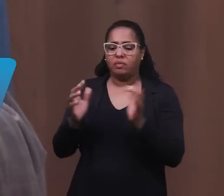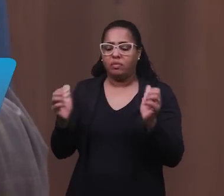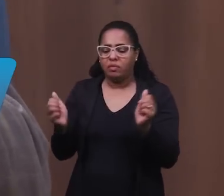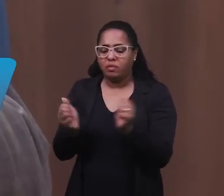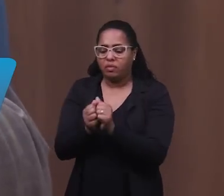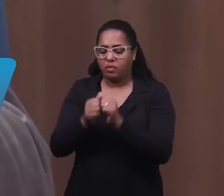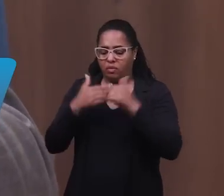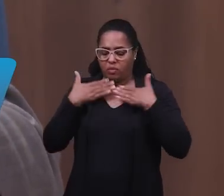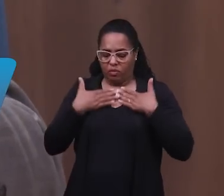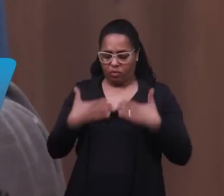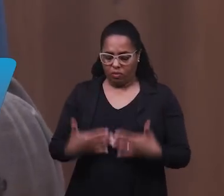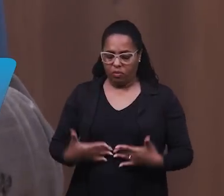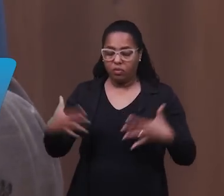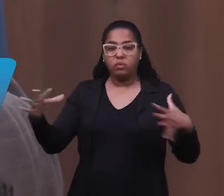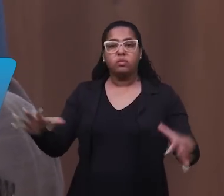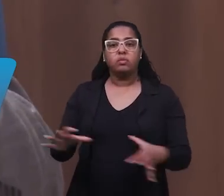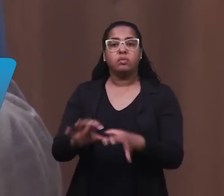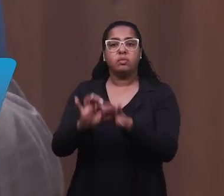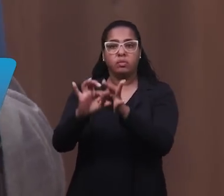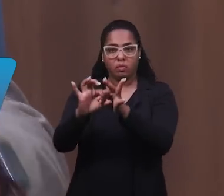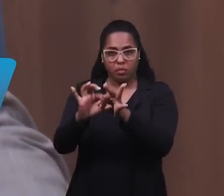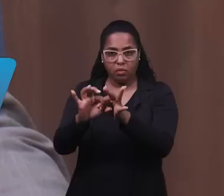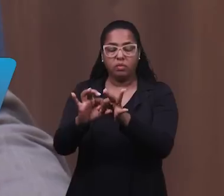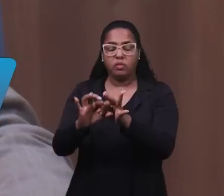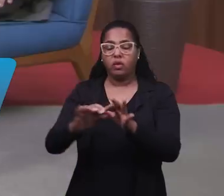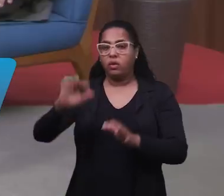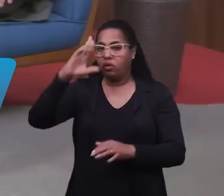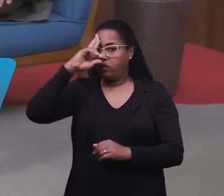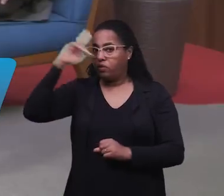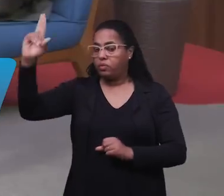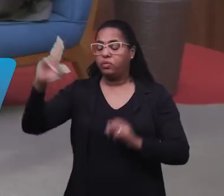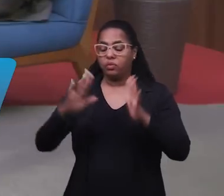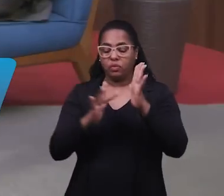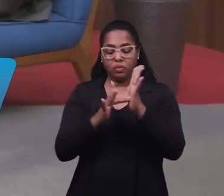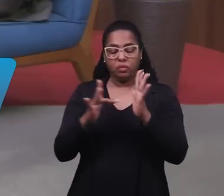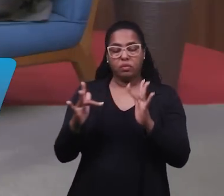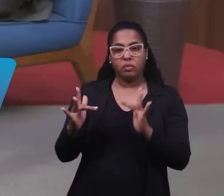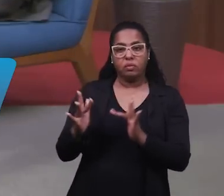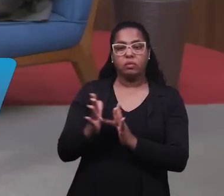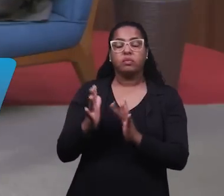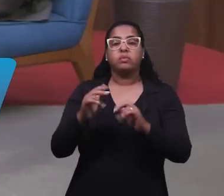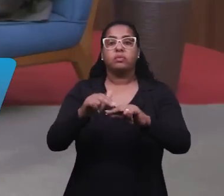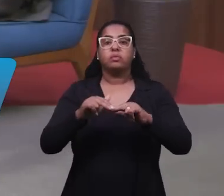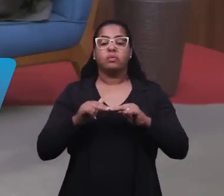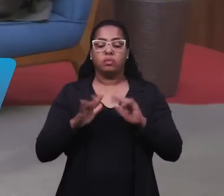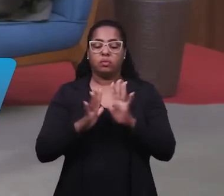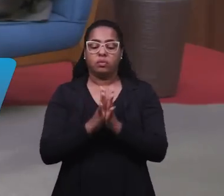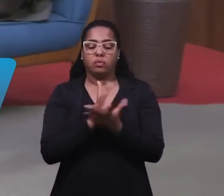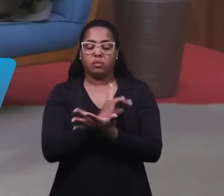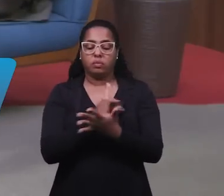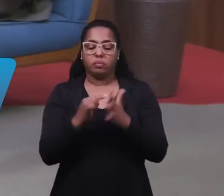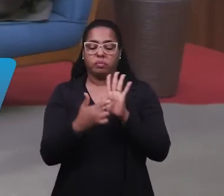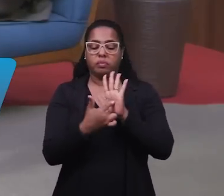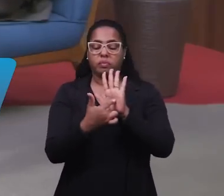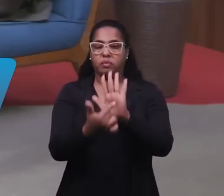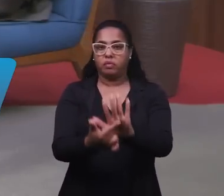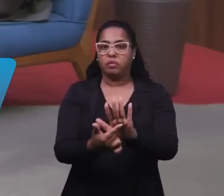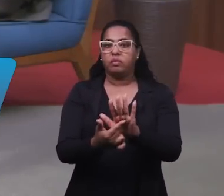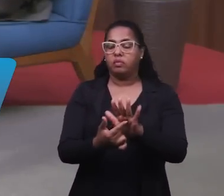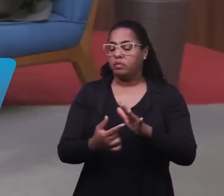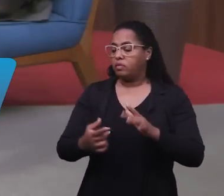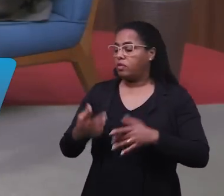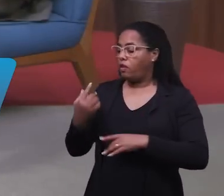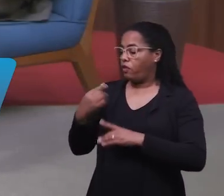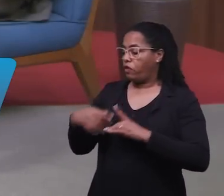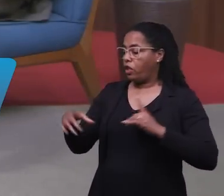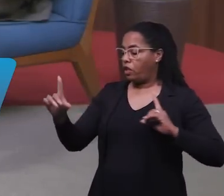é a igreja, é na comunhão do corpo da igreja. E ali o Senhor Jesus, porque a palavra do Senhor diz, detive-o